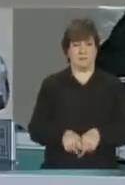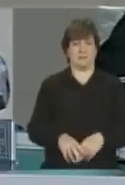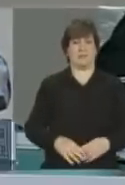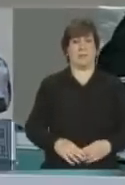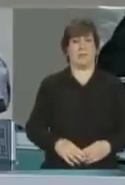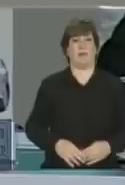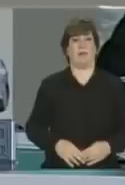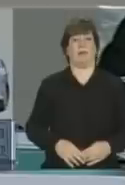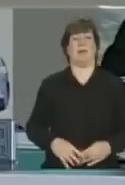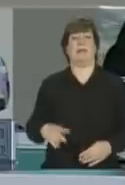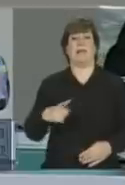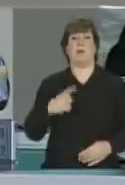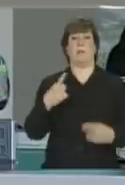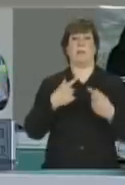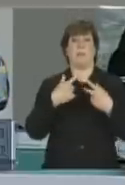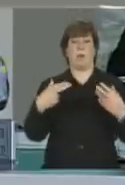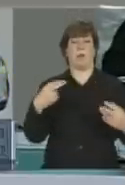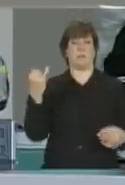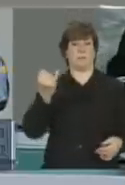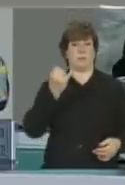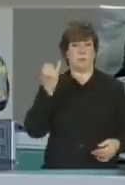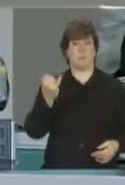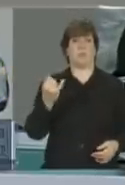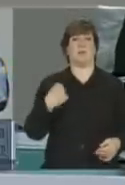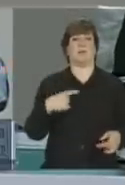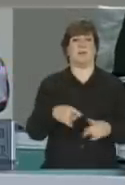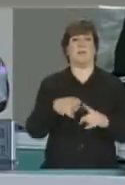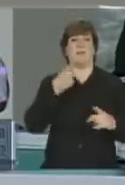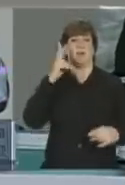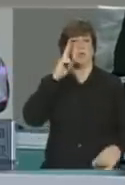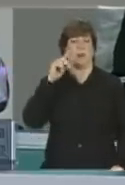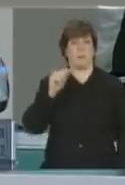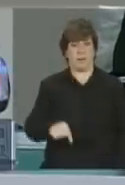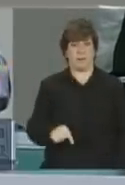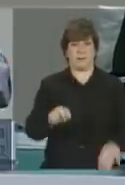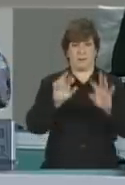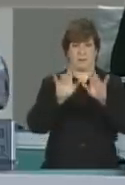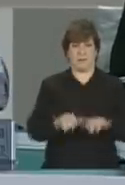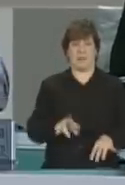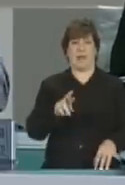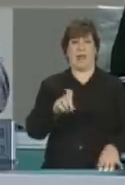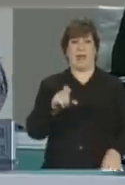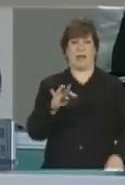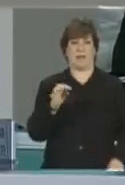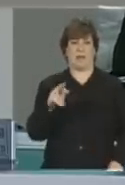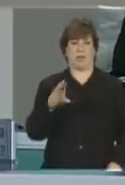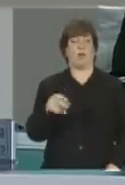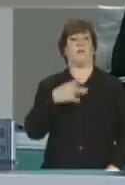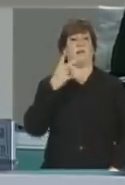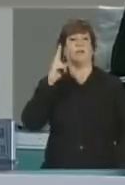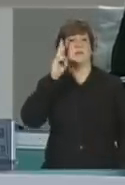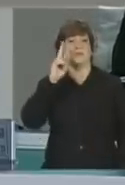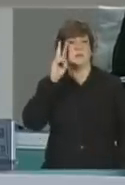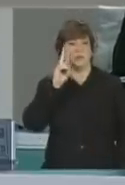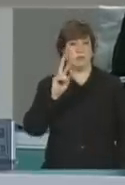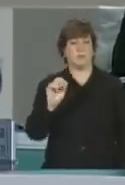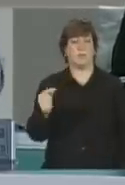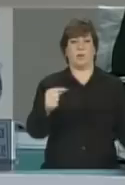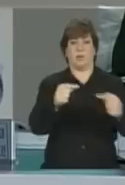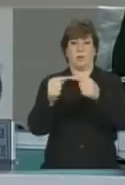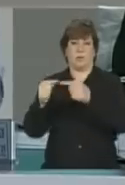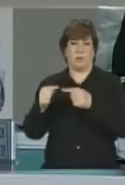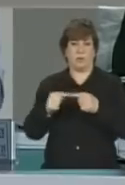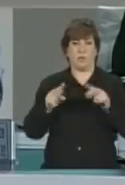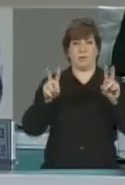mais importantes nesse relatório, que fala exatamente da questão do nexus entre os temas,